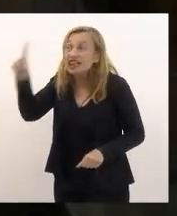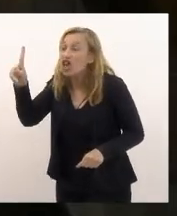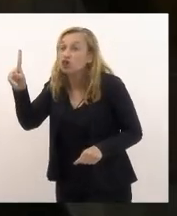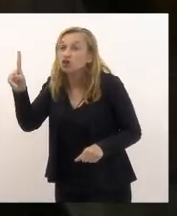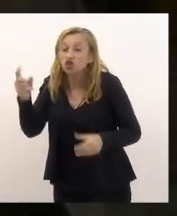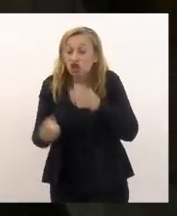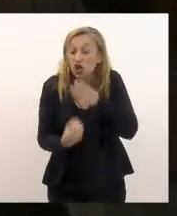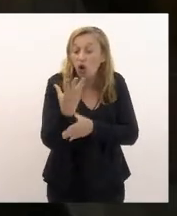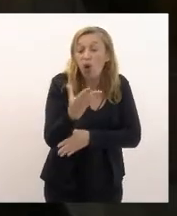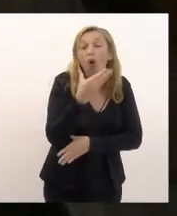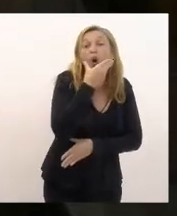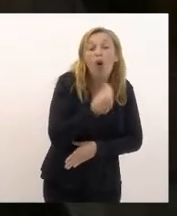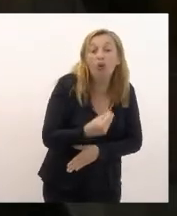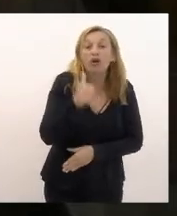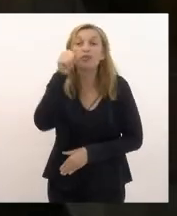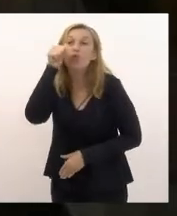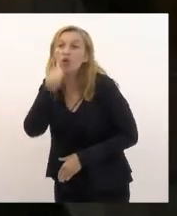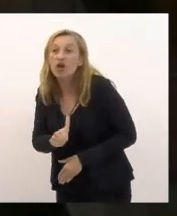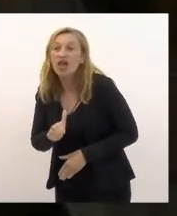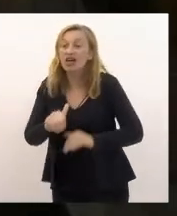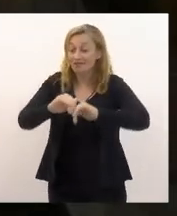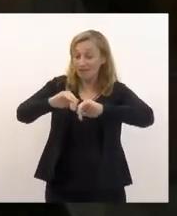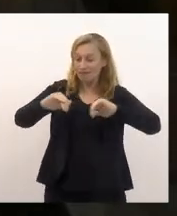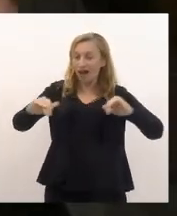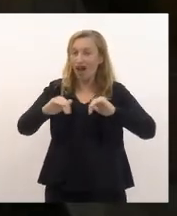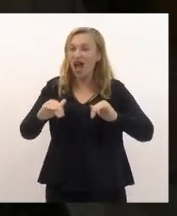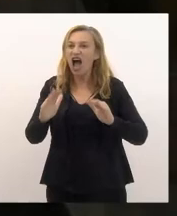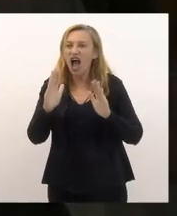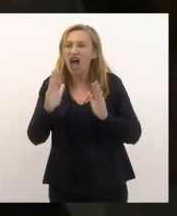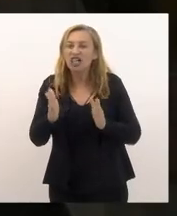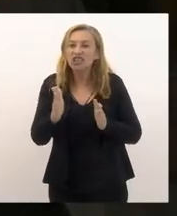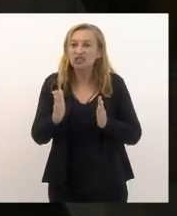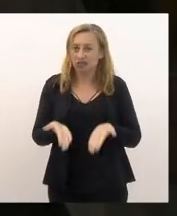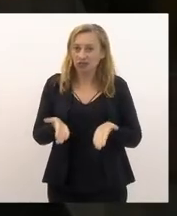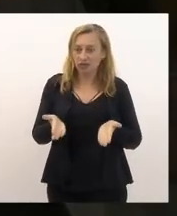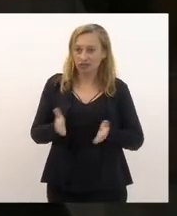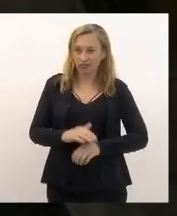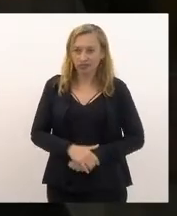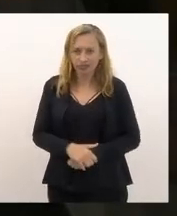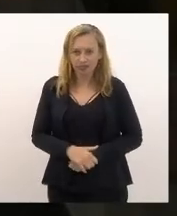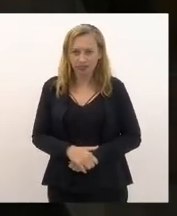homem e mulher e eles querem criar gêneros.